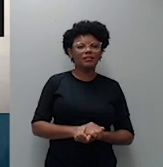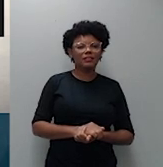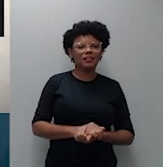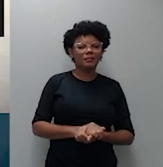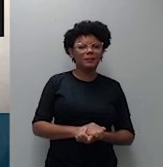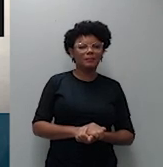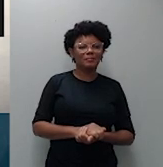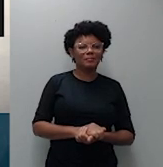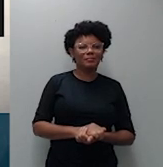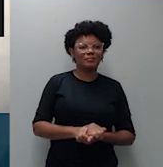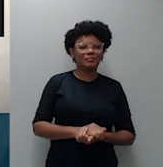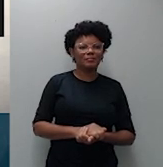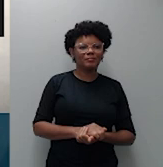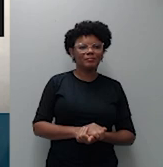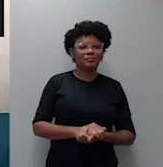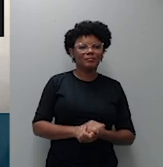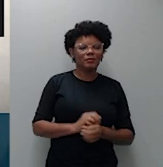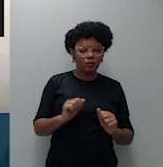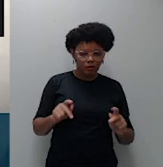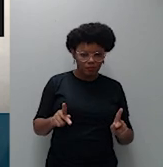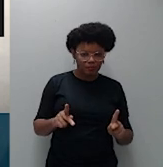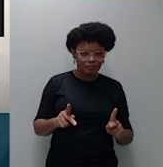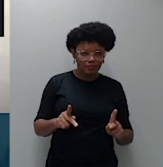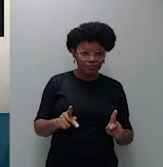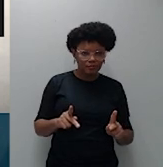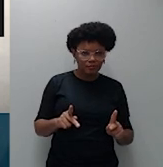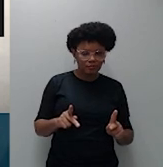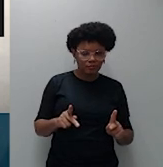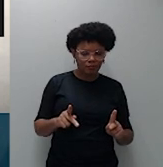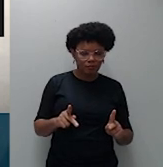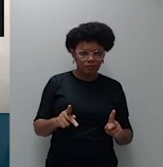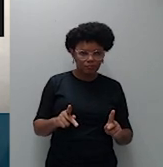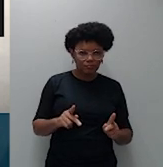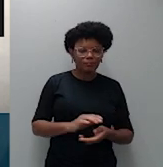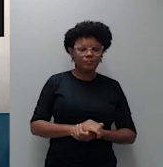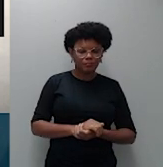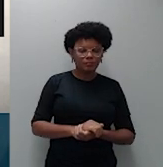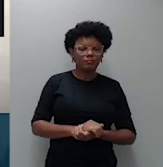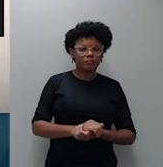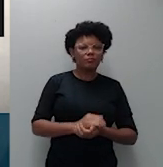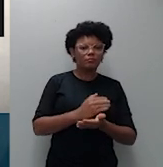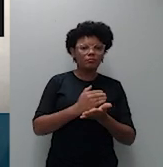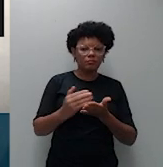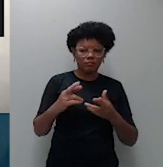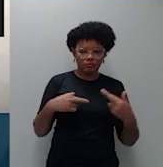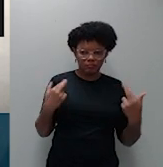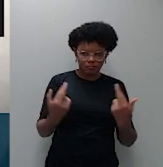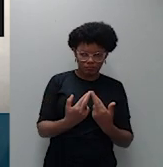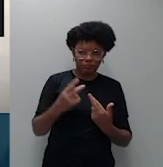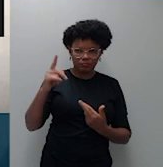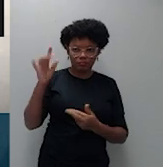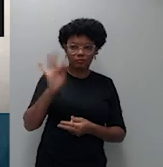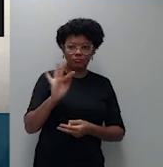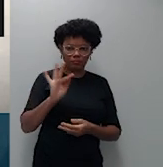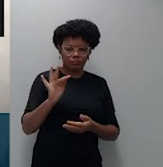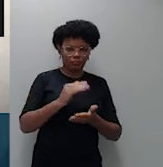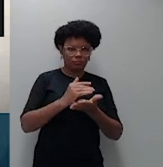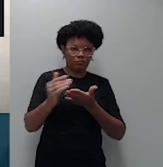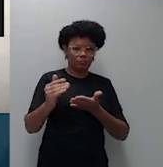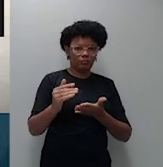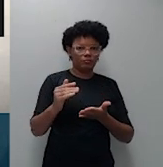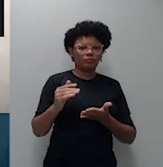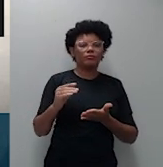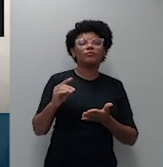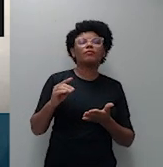como fazer assim que comprar começo da primeira sessão de Fevereiro Teresa você bota Os